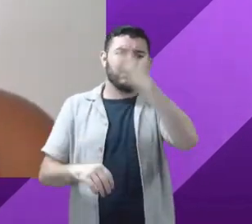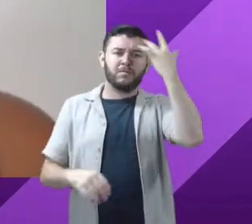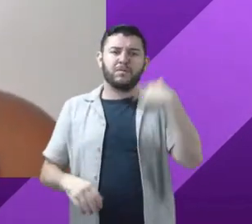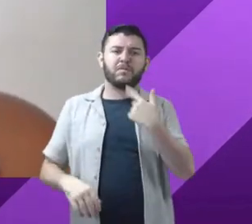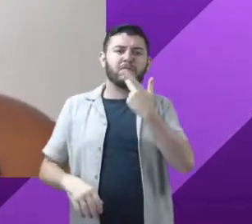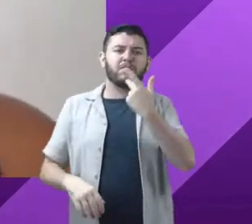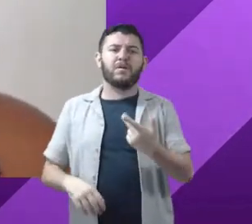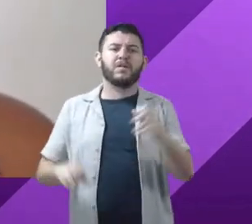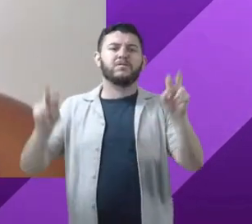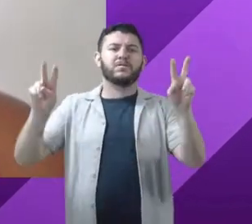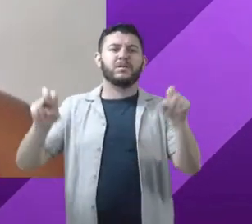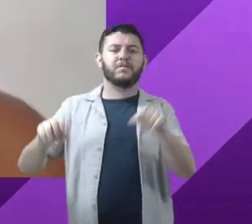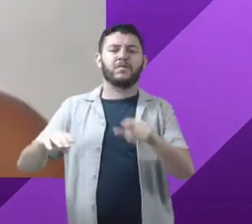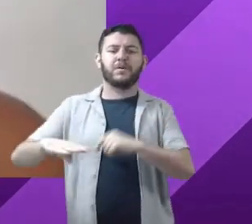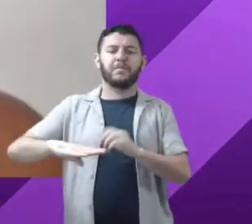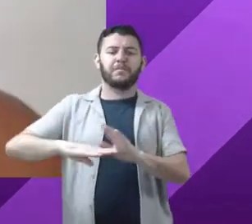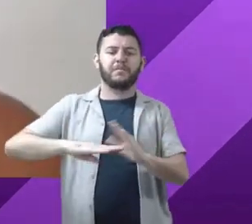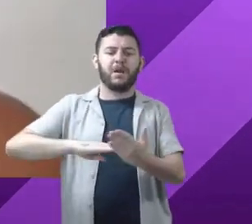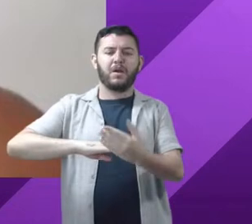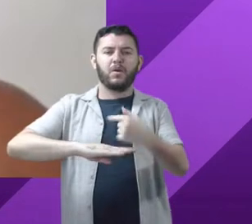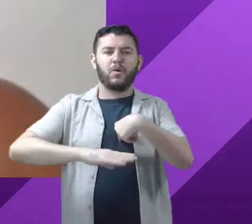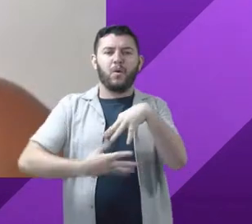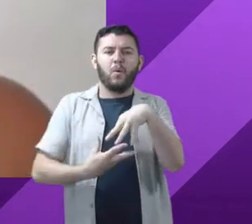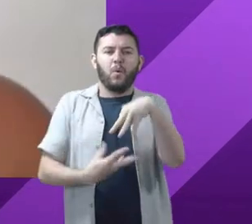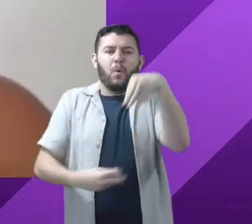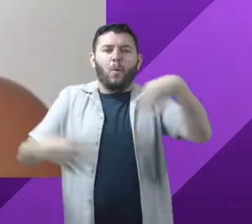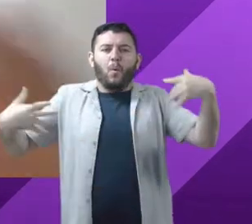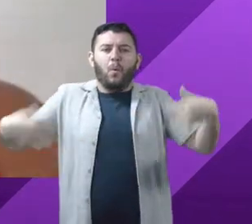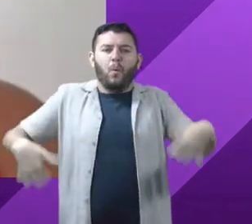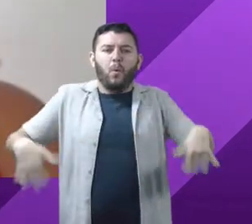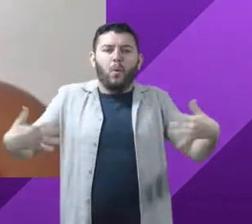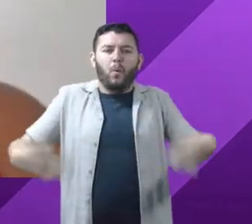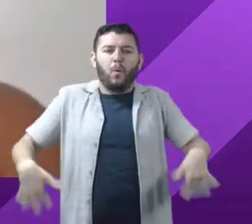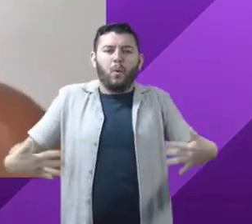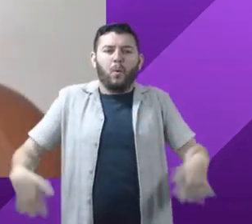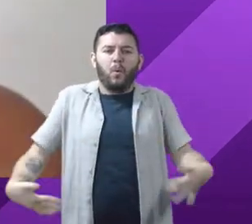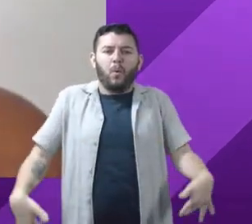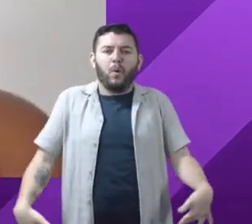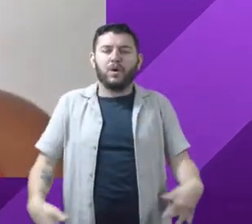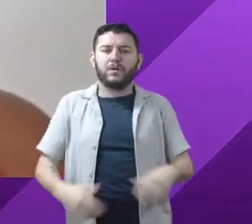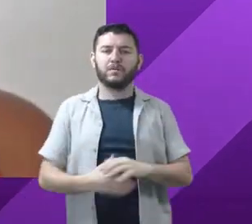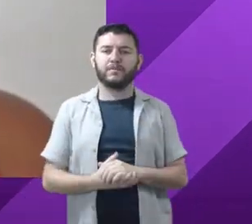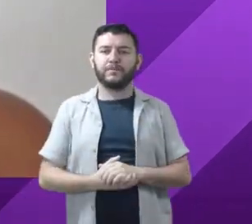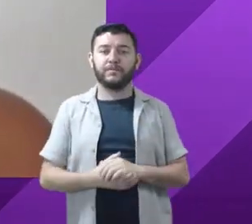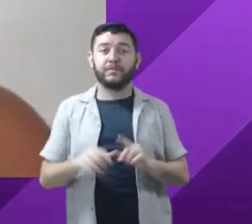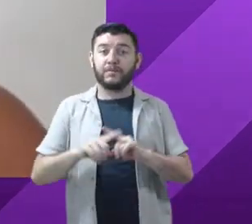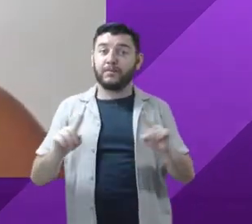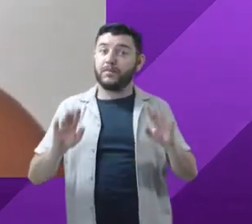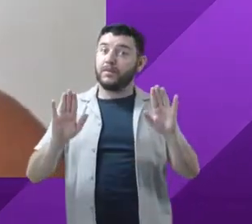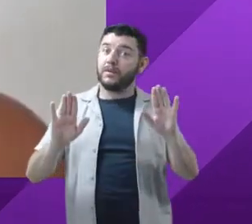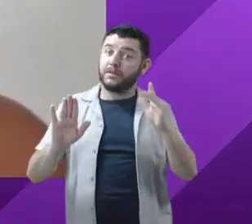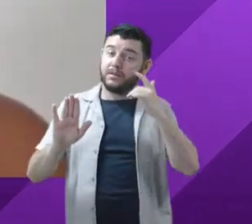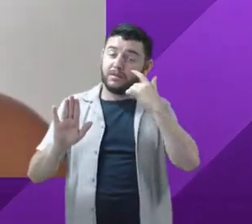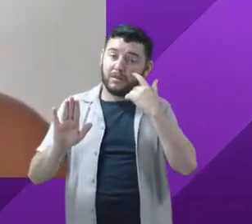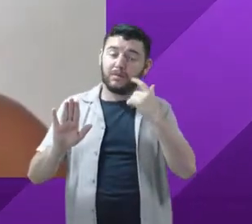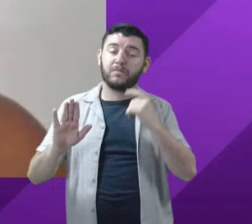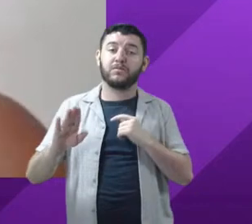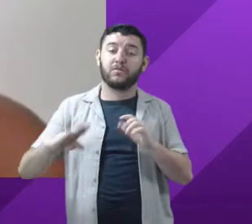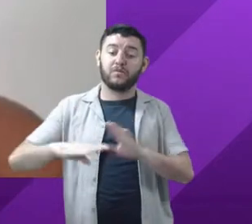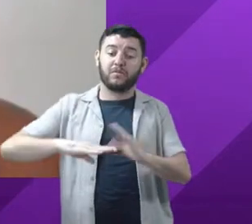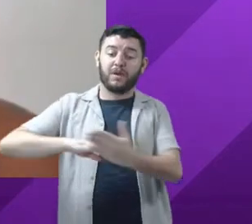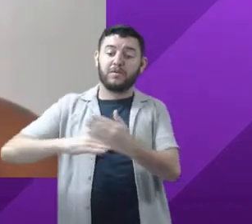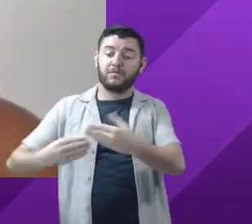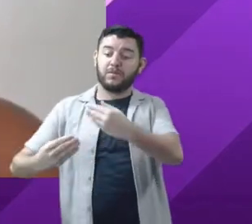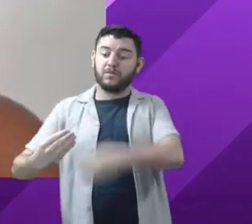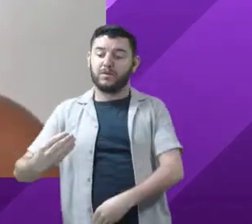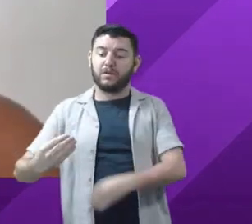de bairros fantasmas, né? Então, desses bairros, dos bairros afetados, ainda três têm